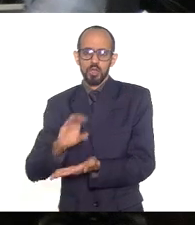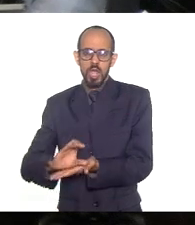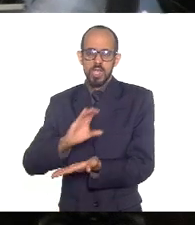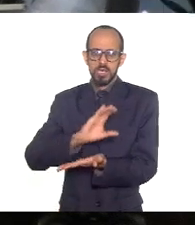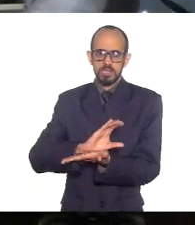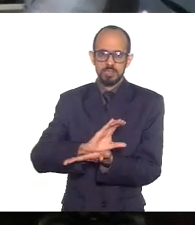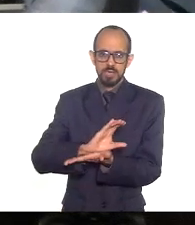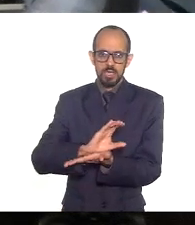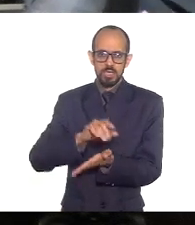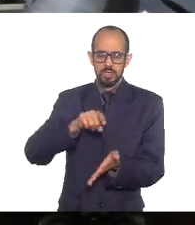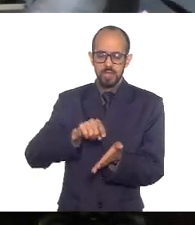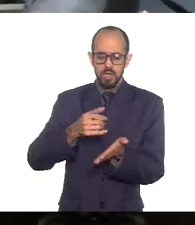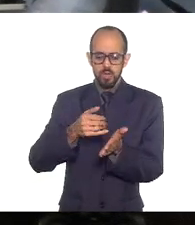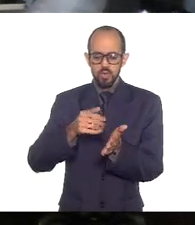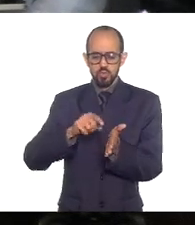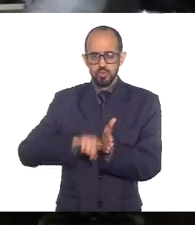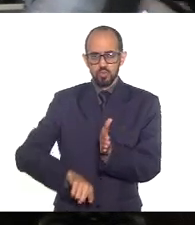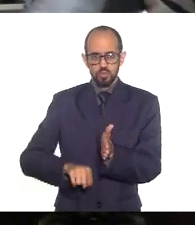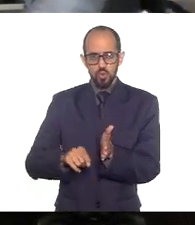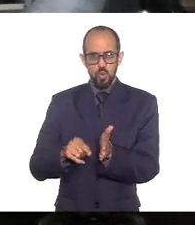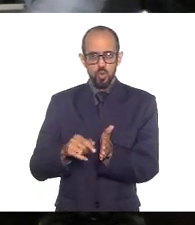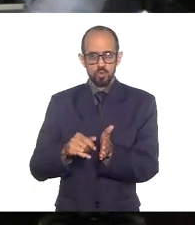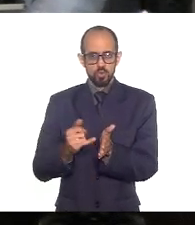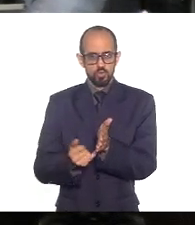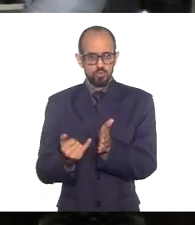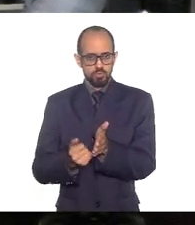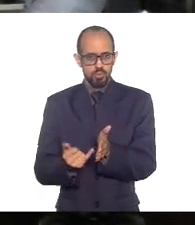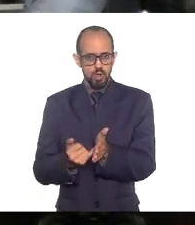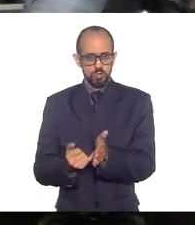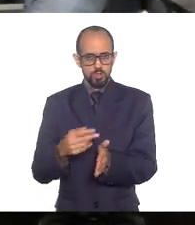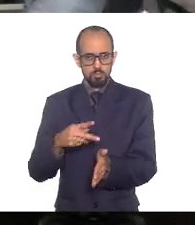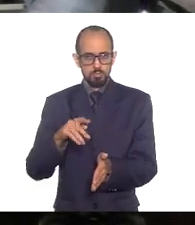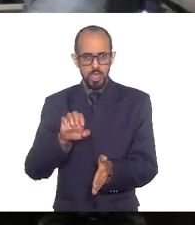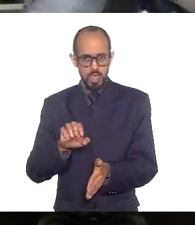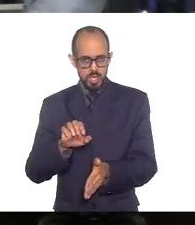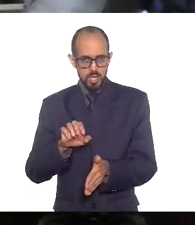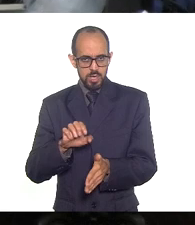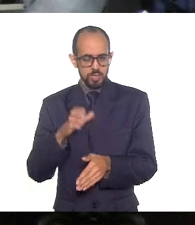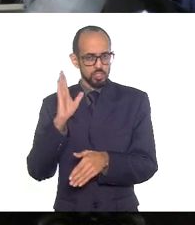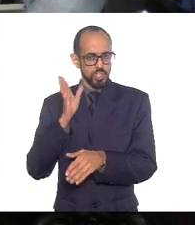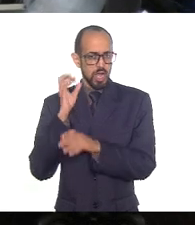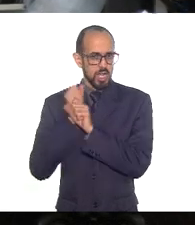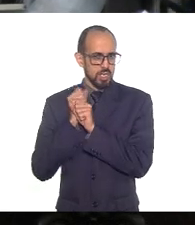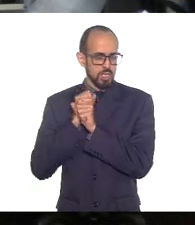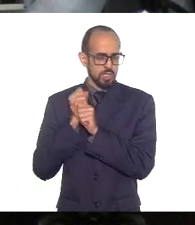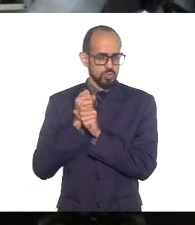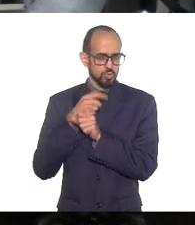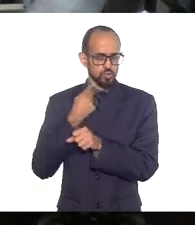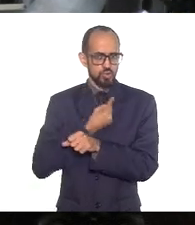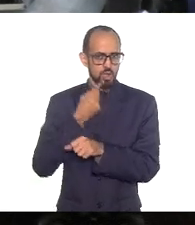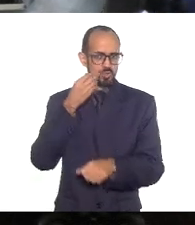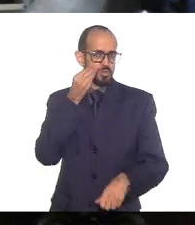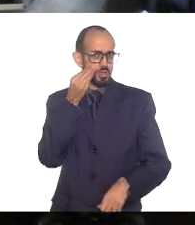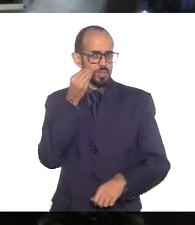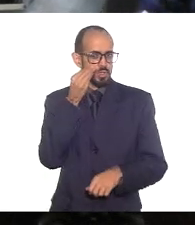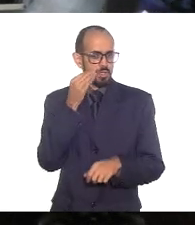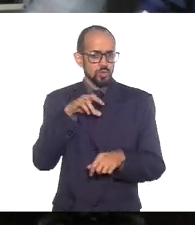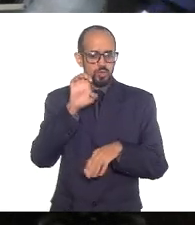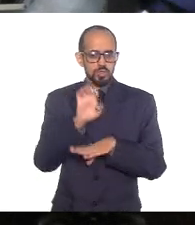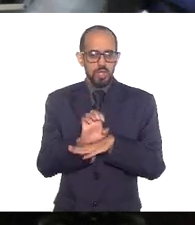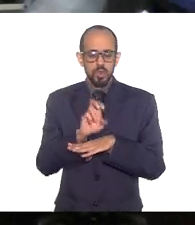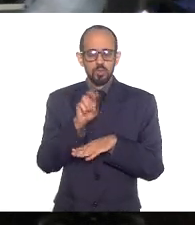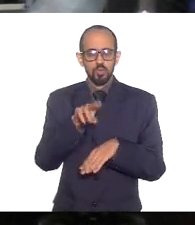dos vai de participação especial coisas que há muitos anos a gente vem tentando o estado nunca conseguiu